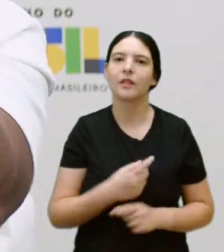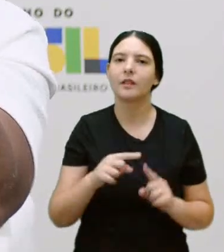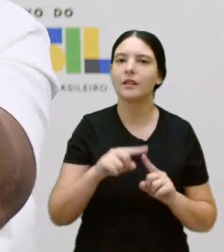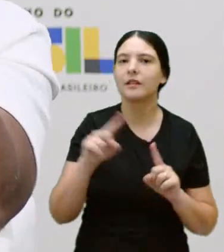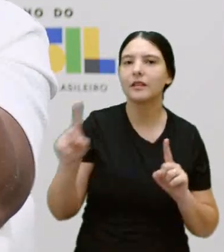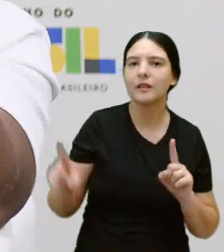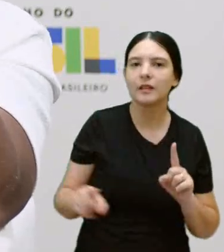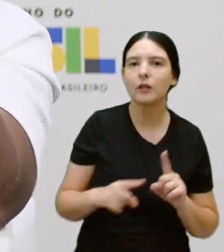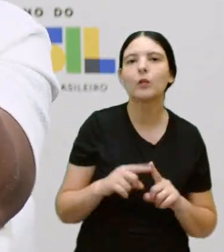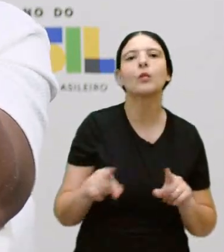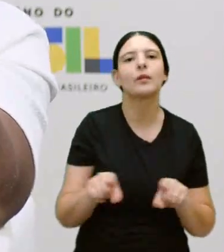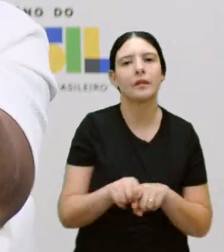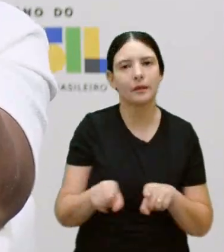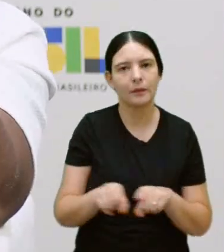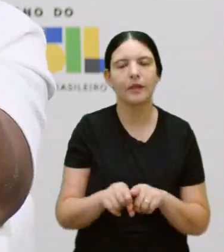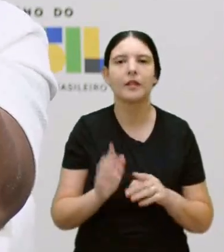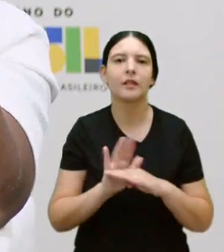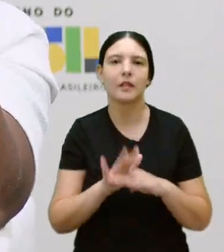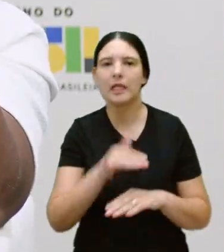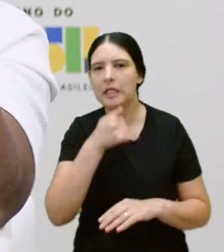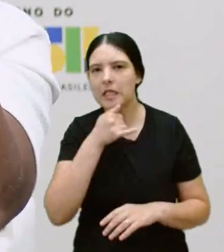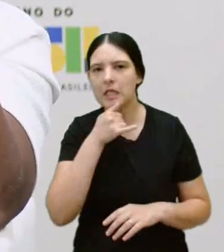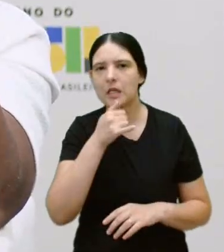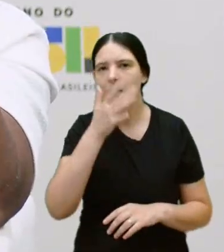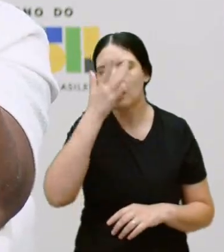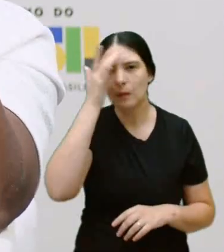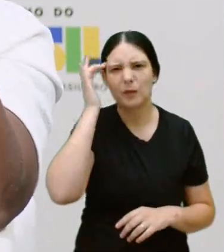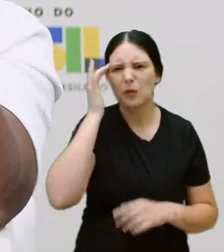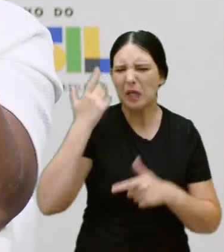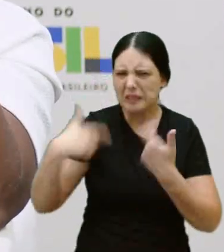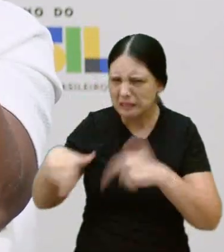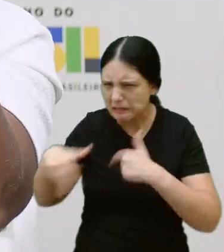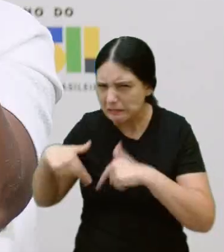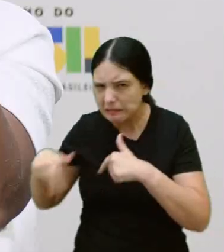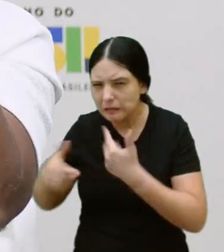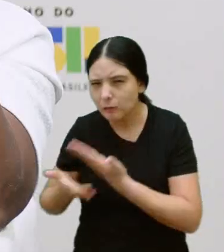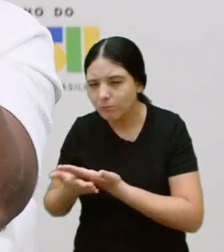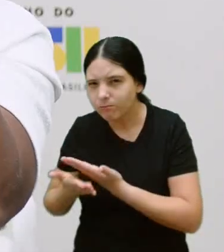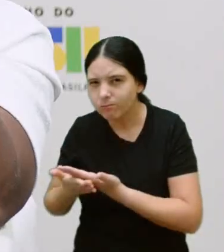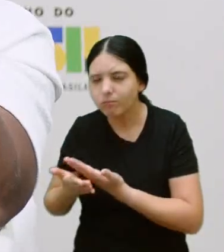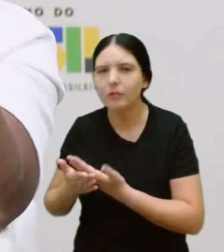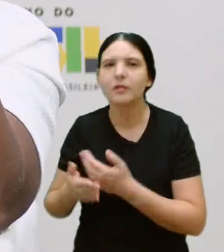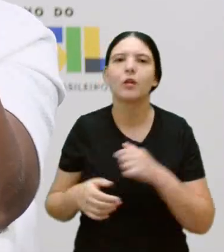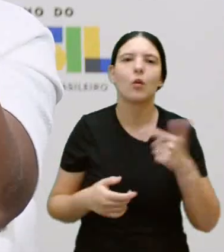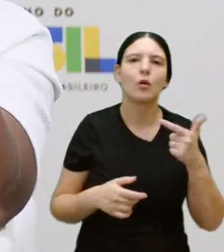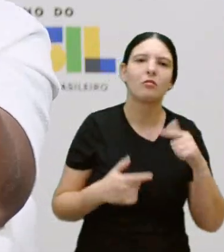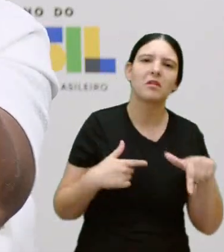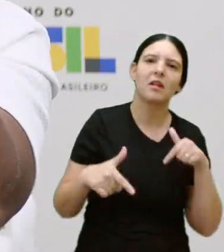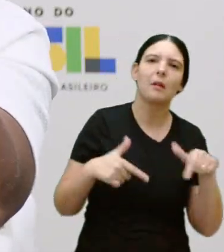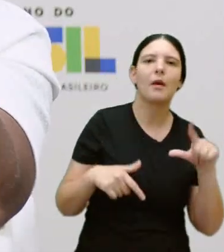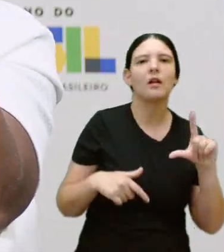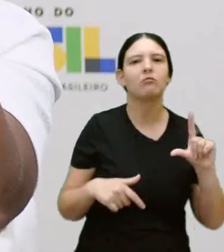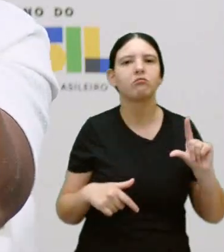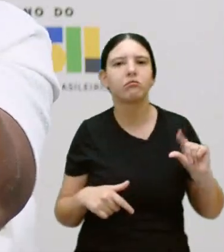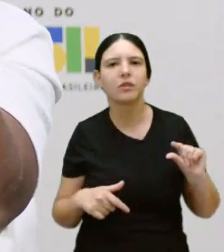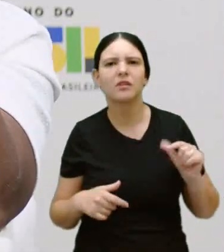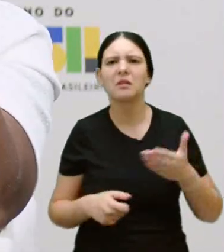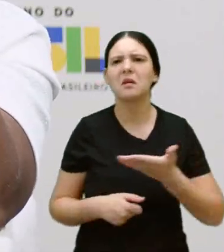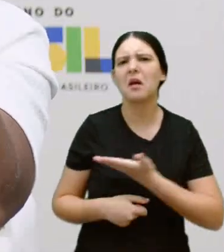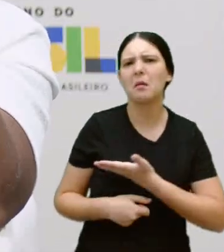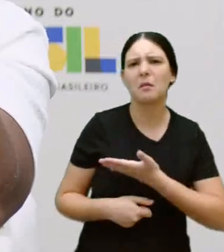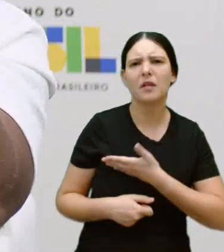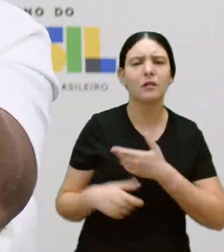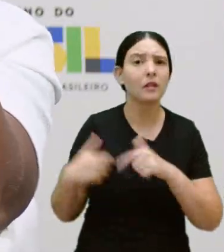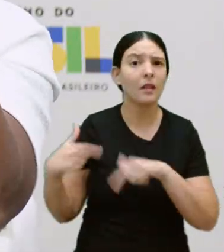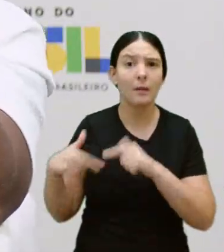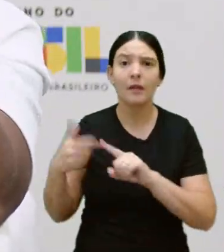ajuda. Então, por exemplo, uma pessoa é workaholic, o outro trabalha menos, né? Eu tenho um amigo que ele trabalhava 6 meses, ficava 6 meses sem